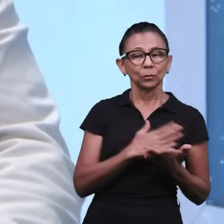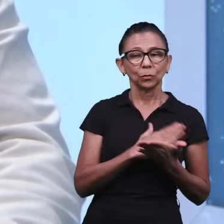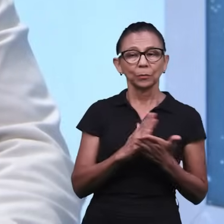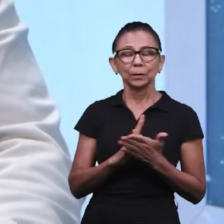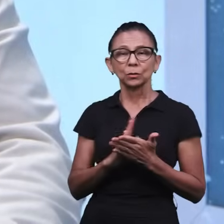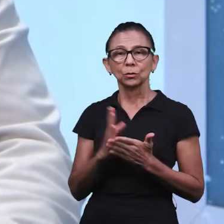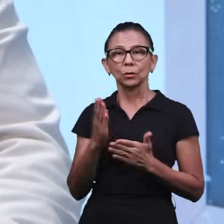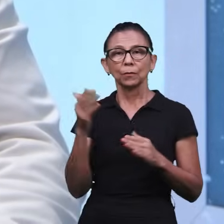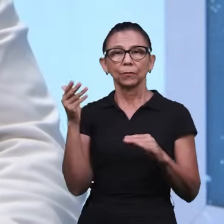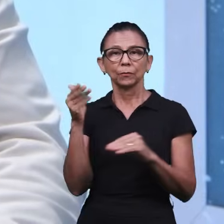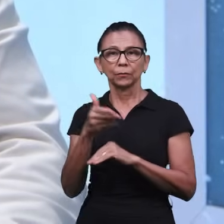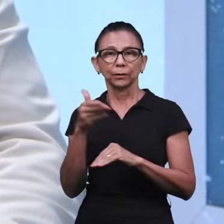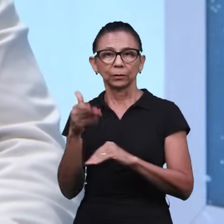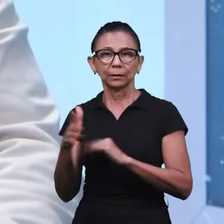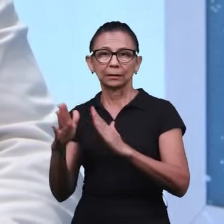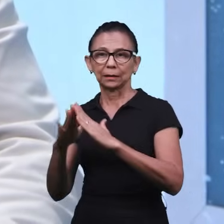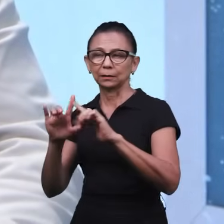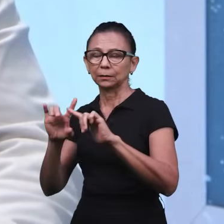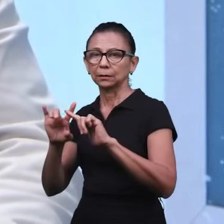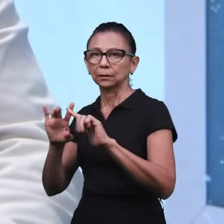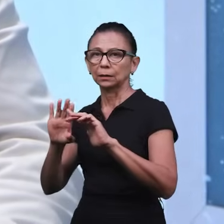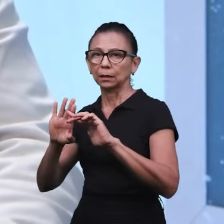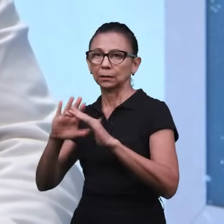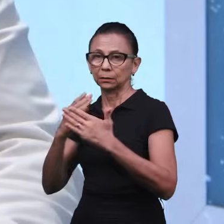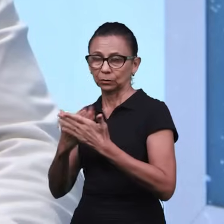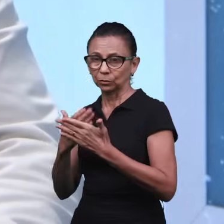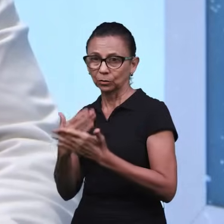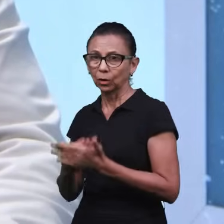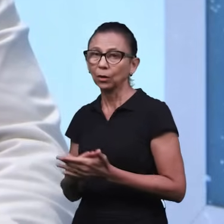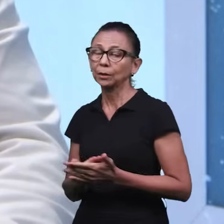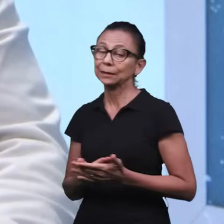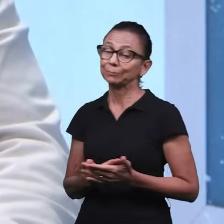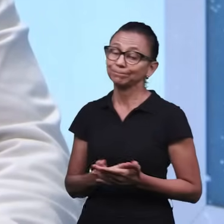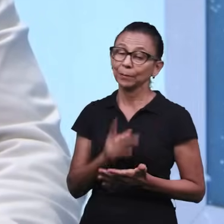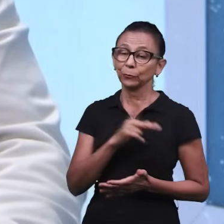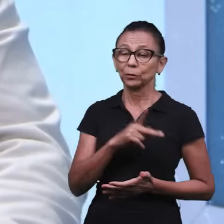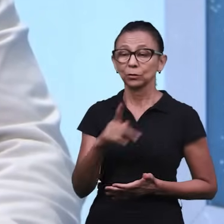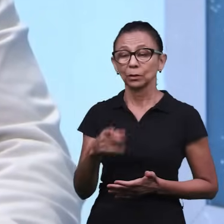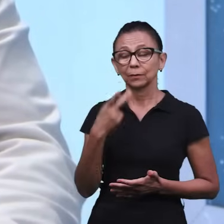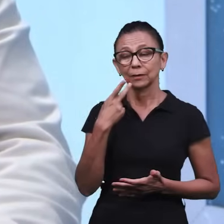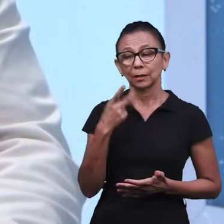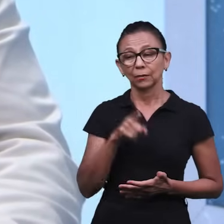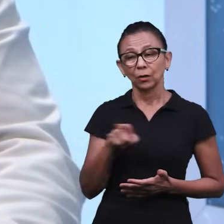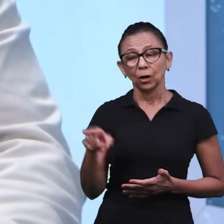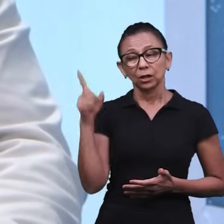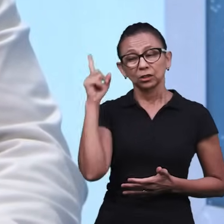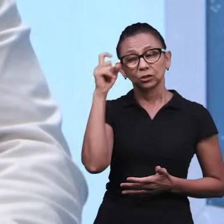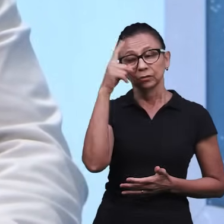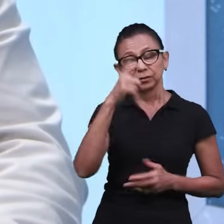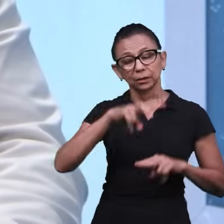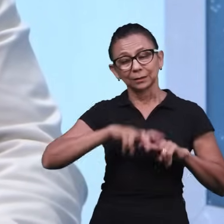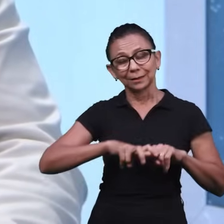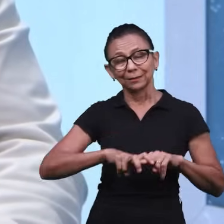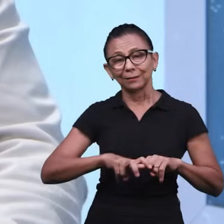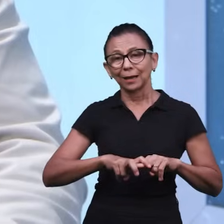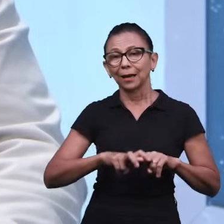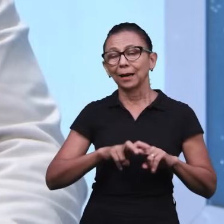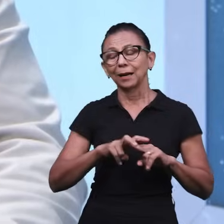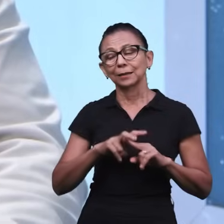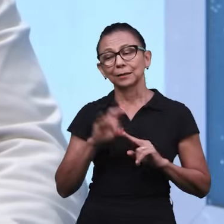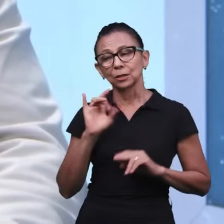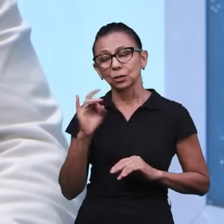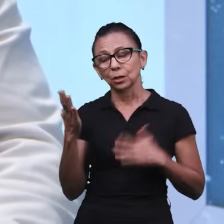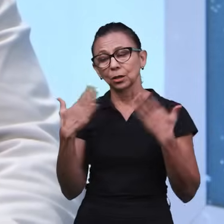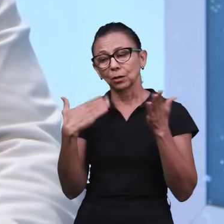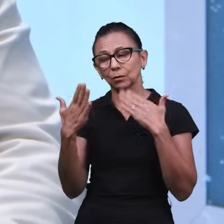nos auxiliar nesse diagnóstico. Ele tinha dificuldade de ficar sentado na sala assistindo uma aula, ele queria ficar em pé, queria ficar